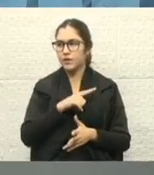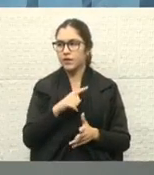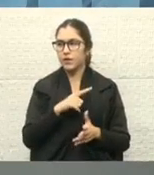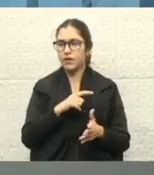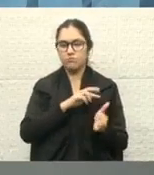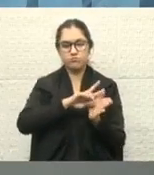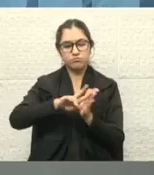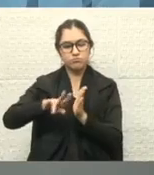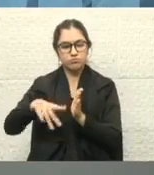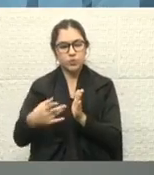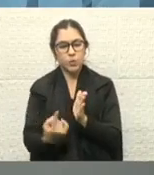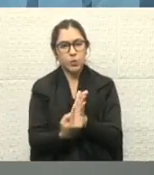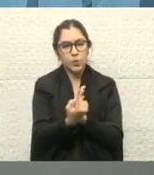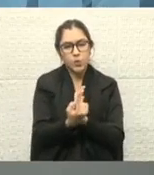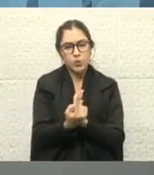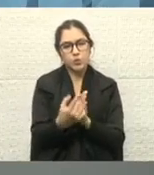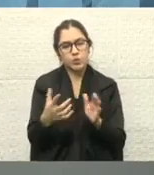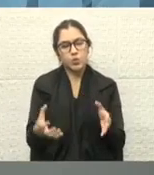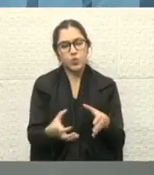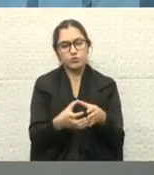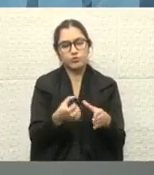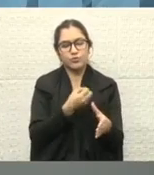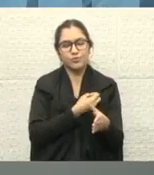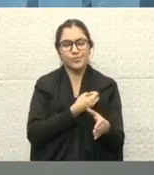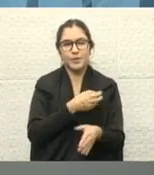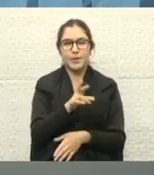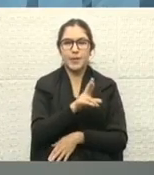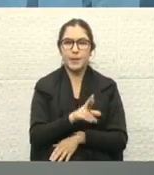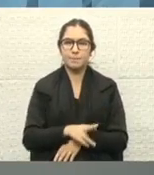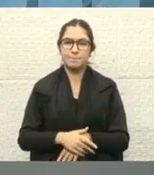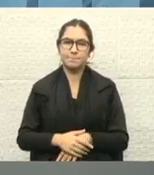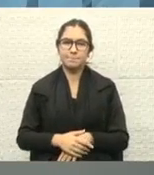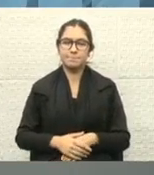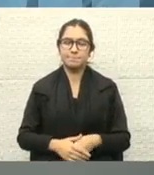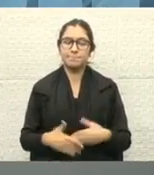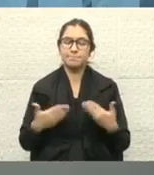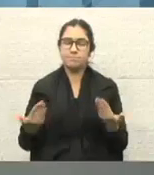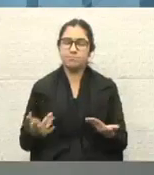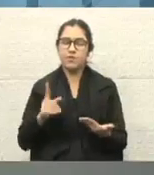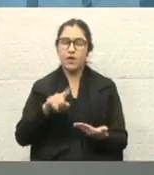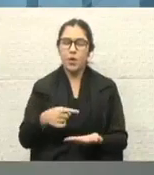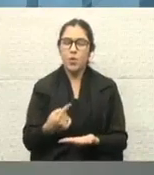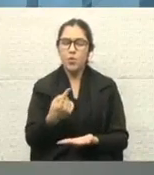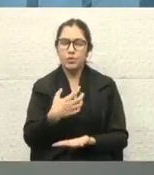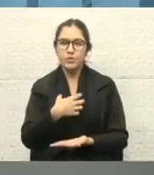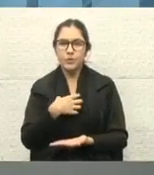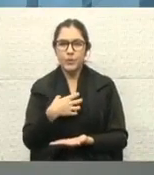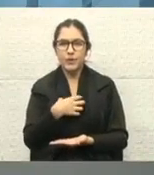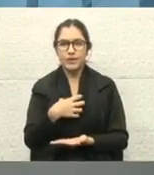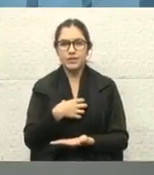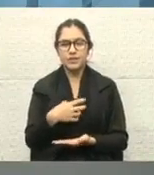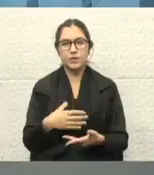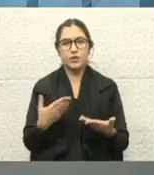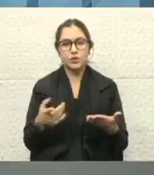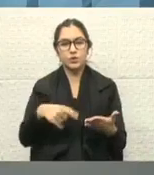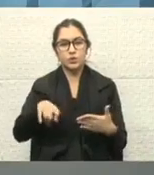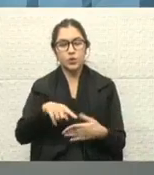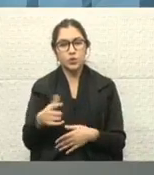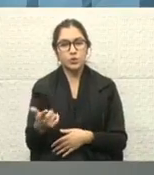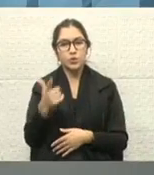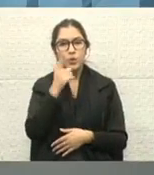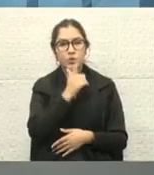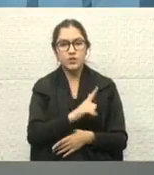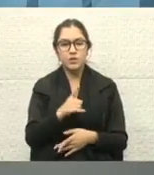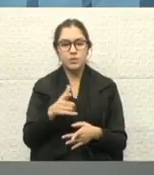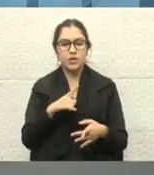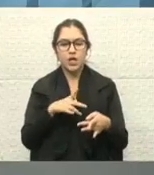elementos exclusivos do conjunto de números reais. Então, essa é a única situação em que nós conseguimos